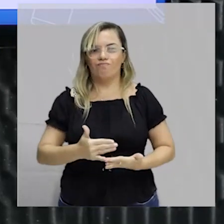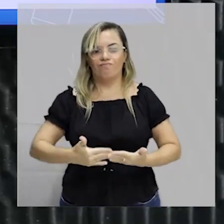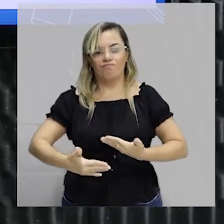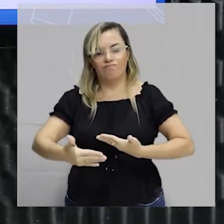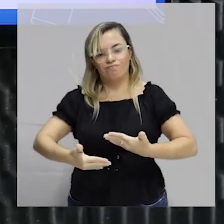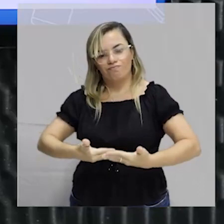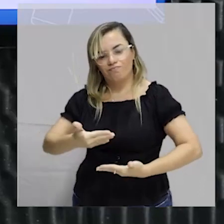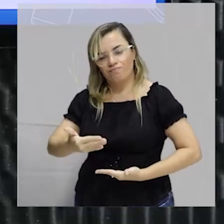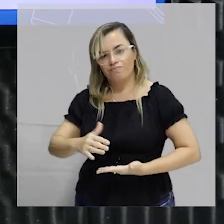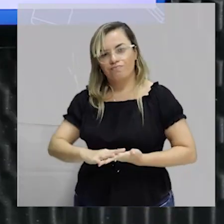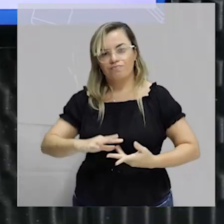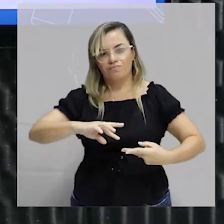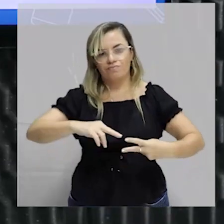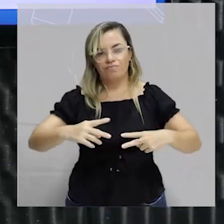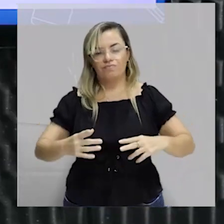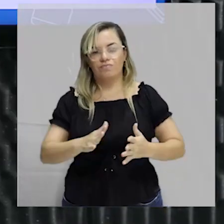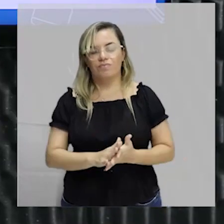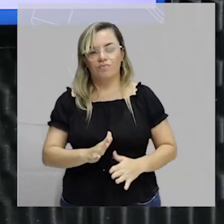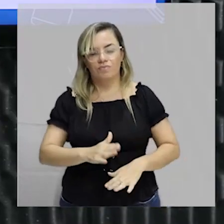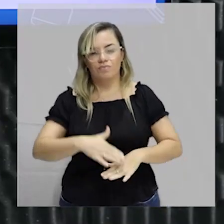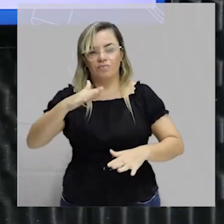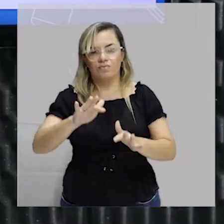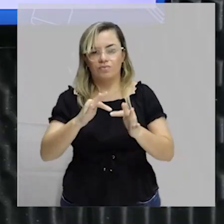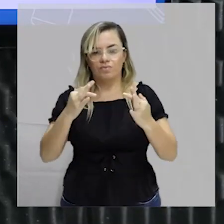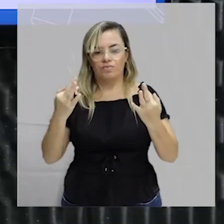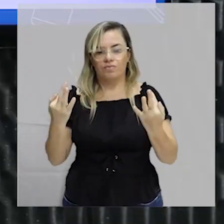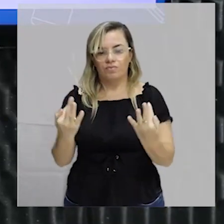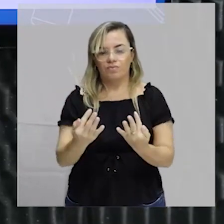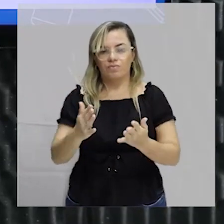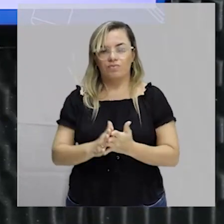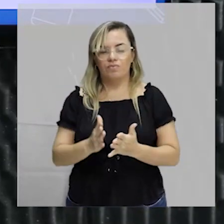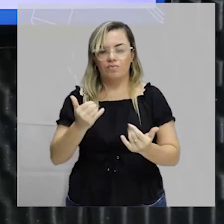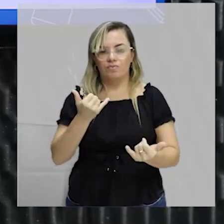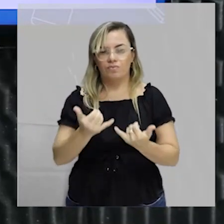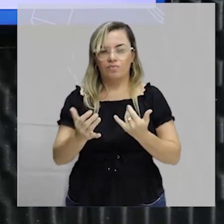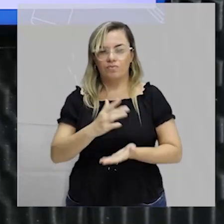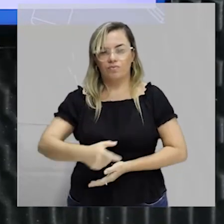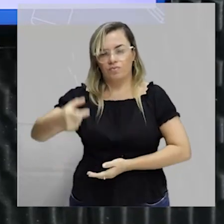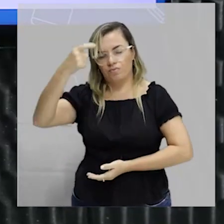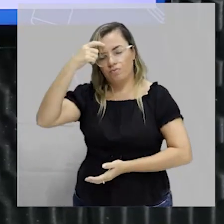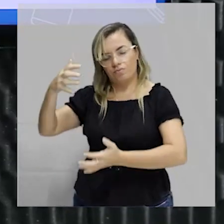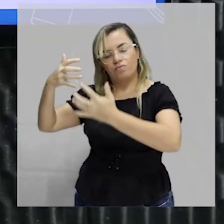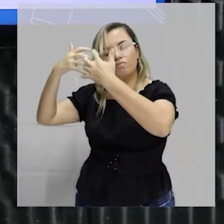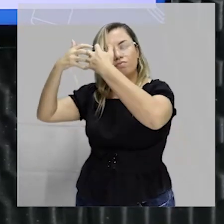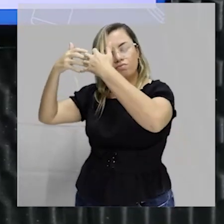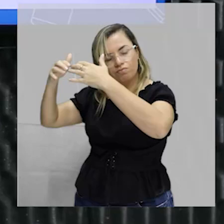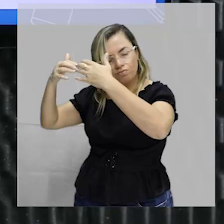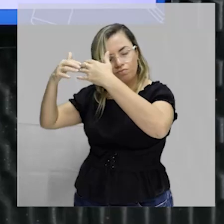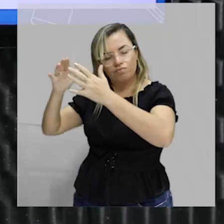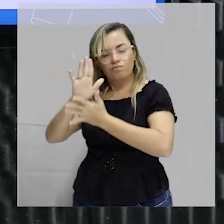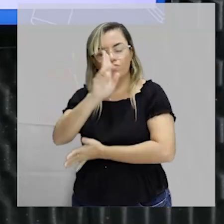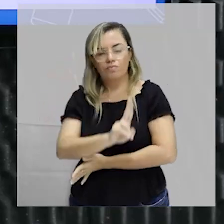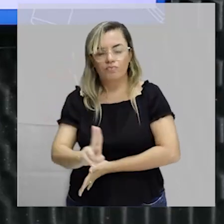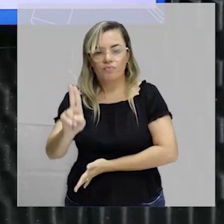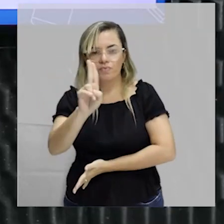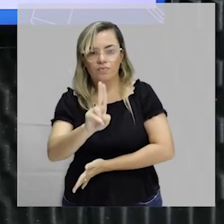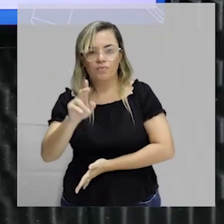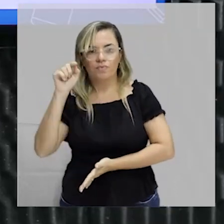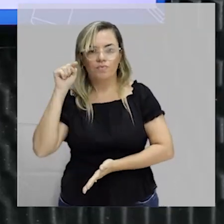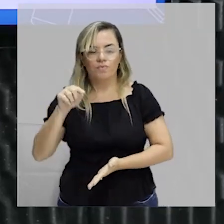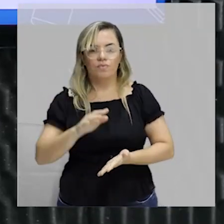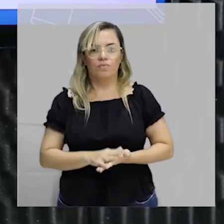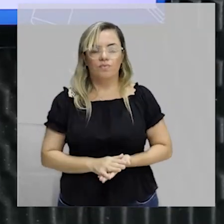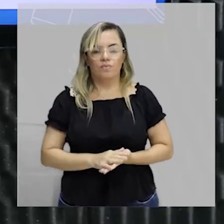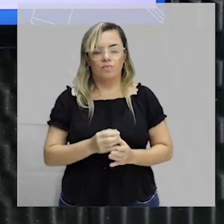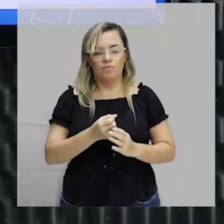parentesco. Esse é o mesmo raciocínio que a gente deve utilizar para levar em